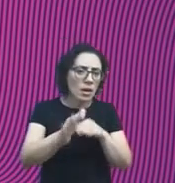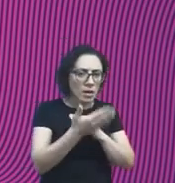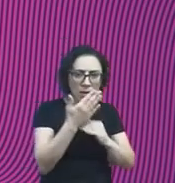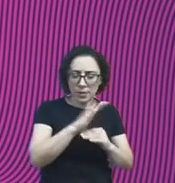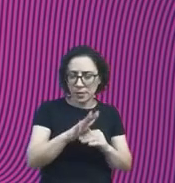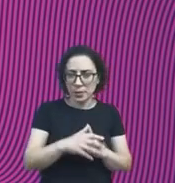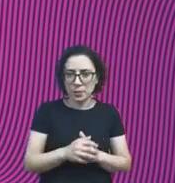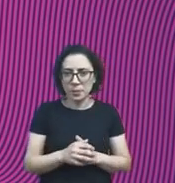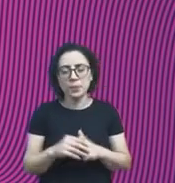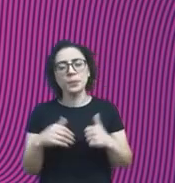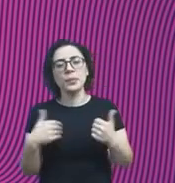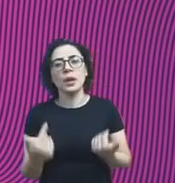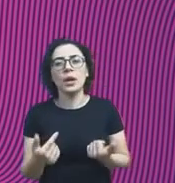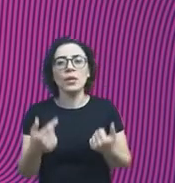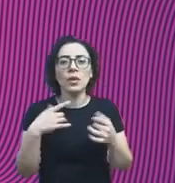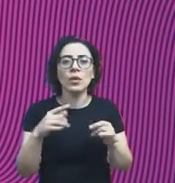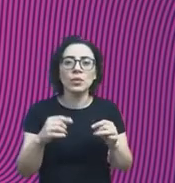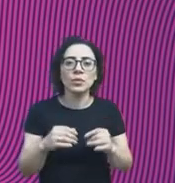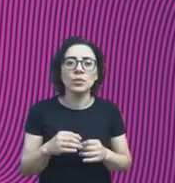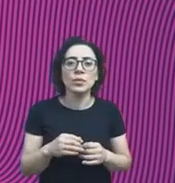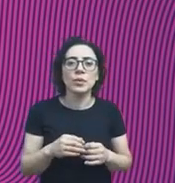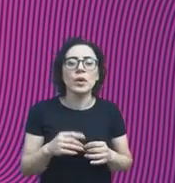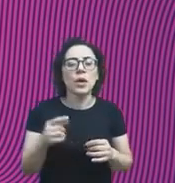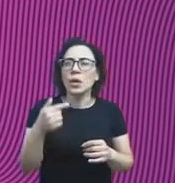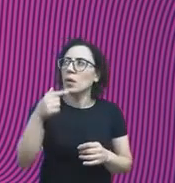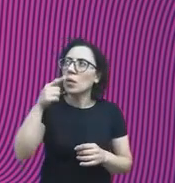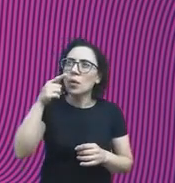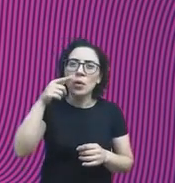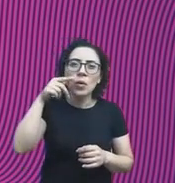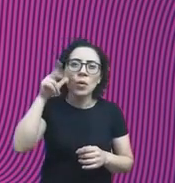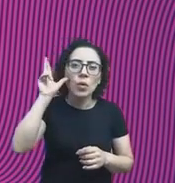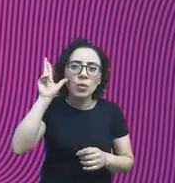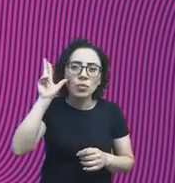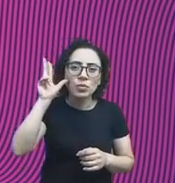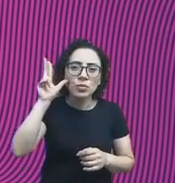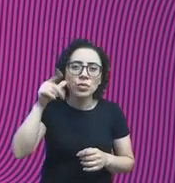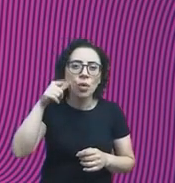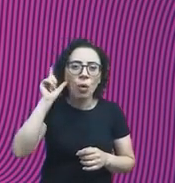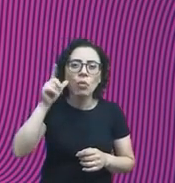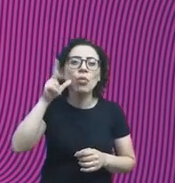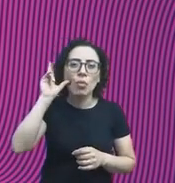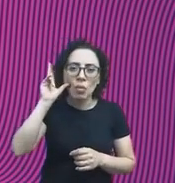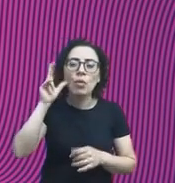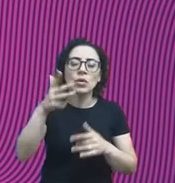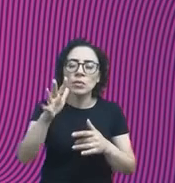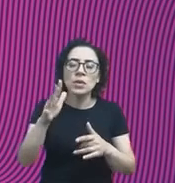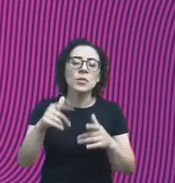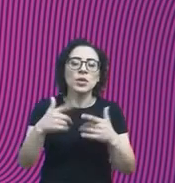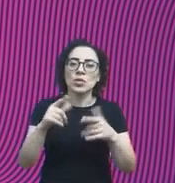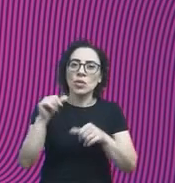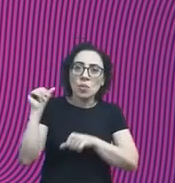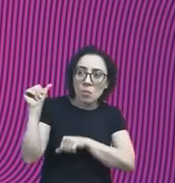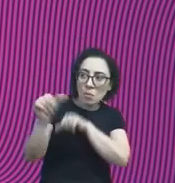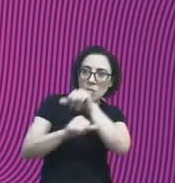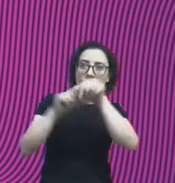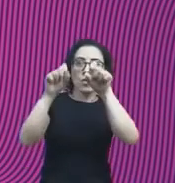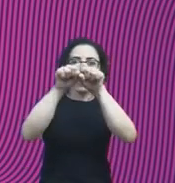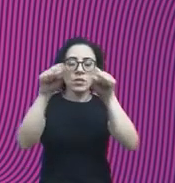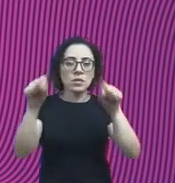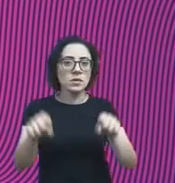Ele ontem, anteontem, fizemos uma grande reestruturação do sistema e o sistema vai se ampliar